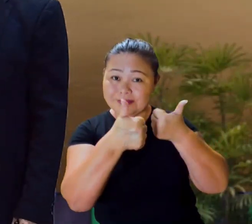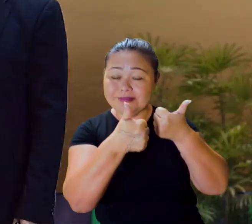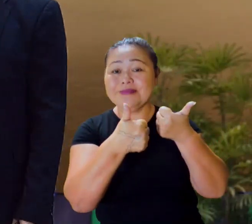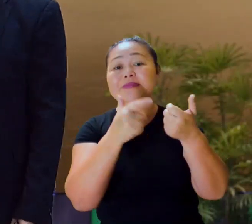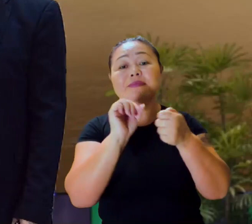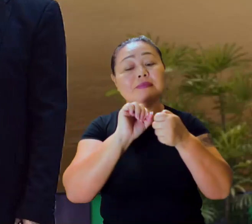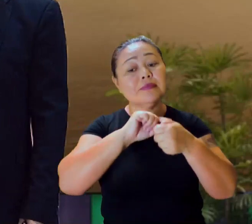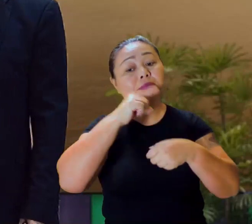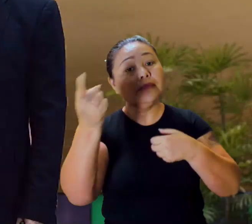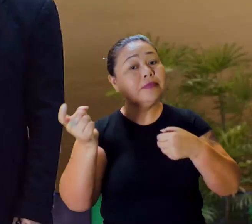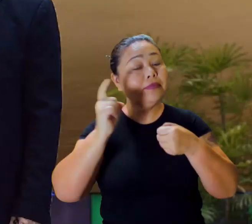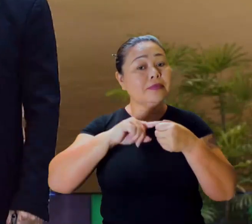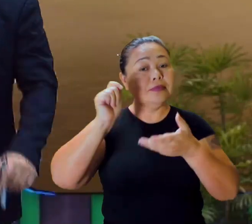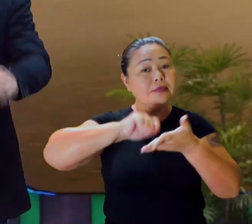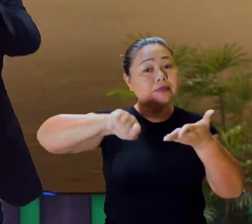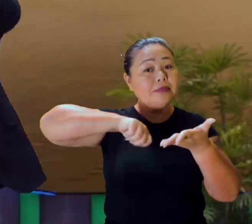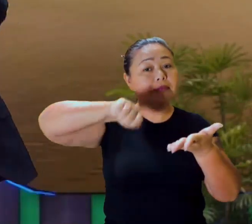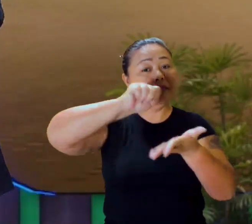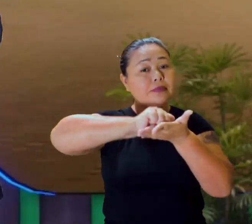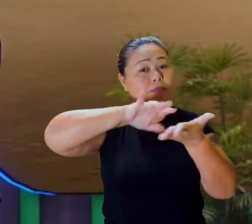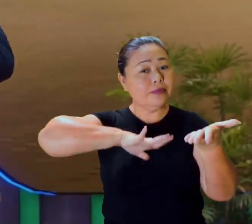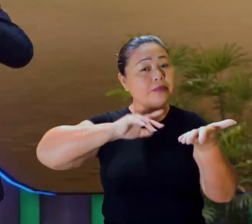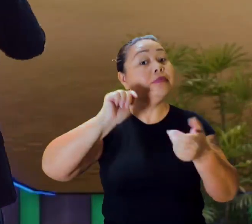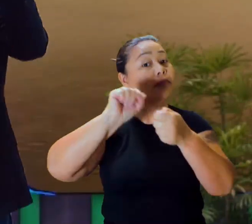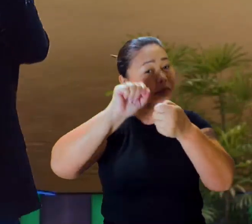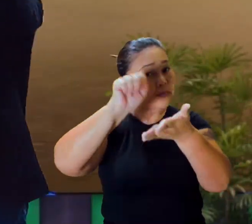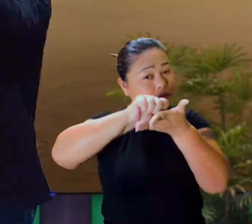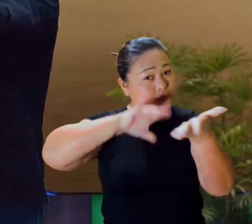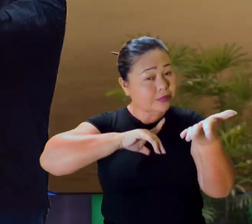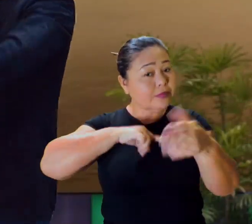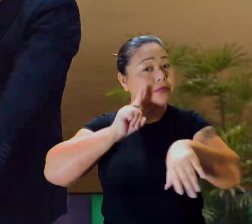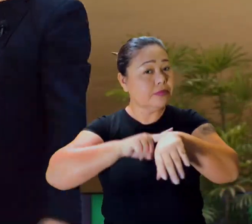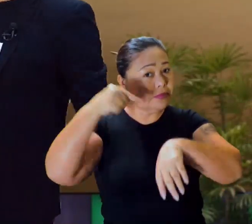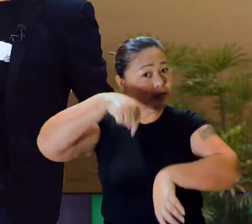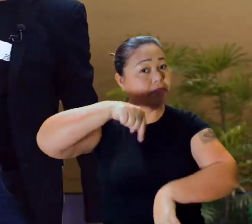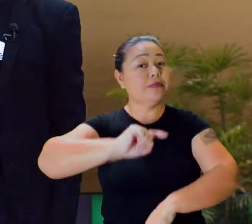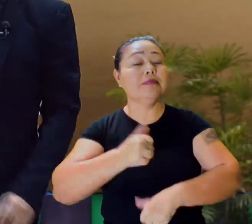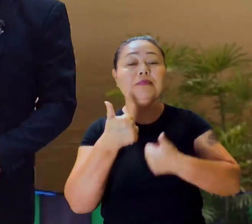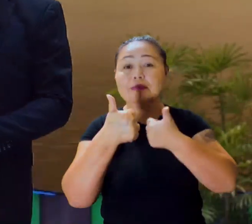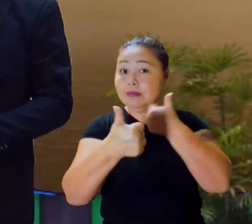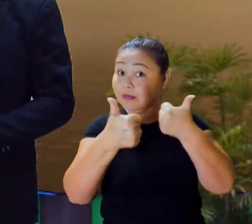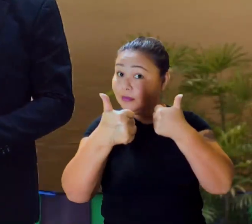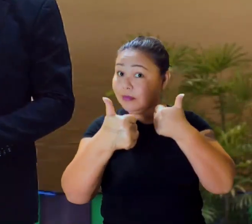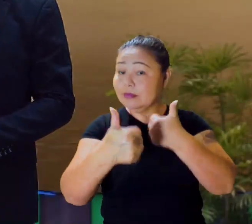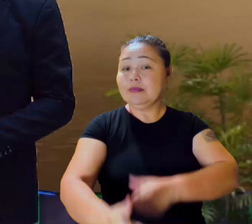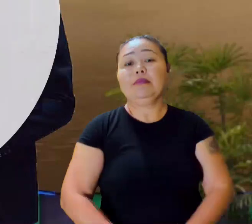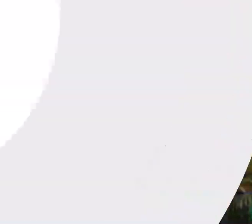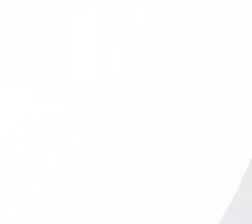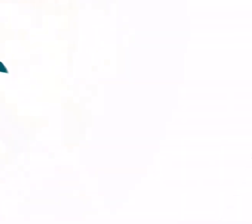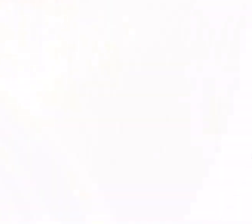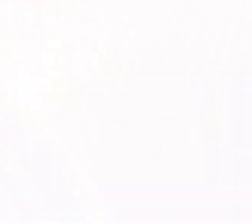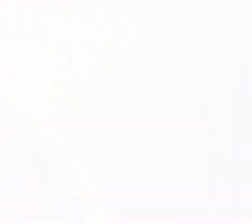vai e volta agora para fazer a correção da sua Isso, atividade. faça a sua atividade aí. Daqui a pouco a gente volta. Valeu!